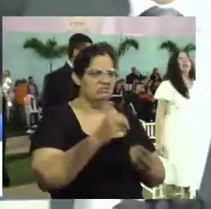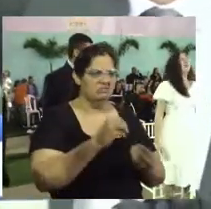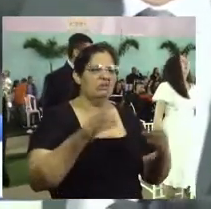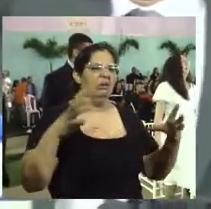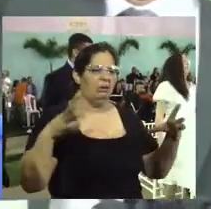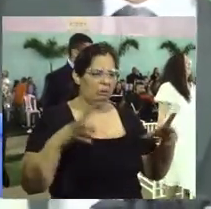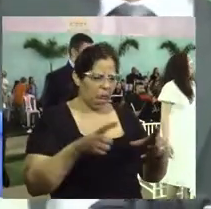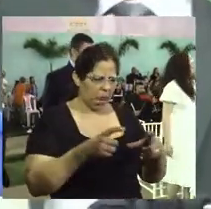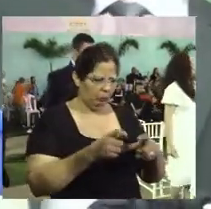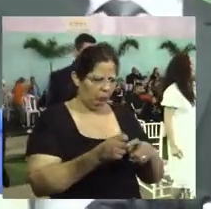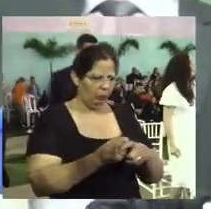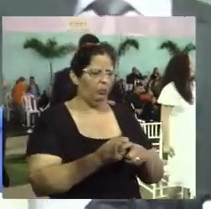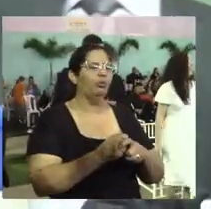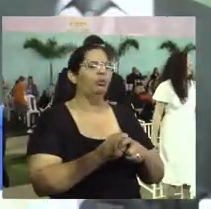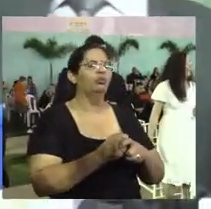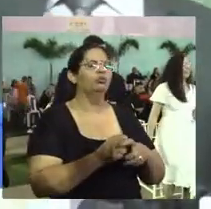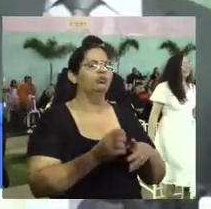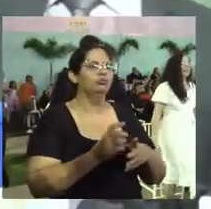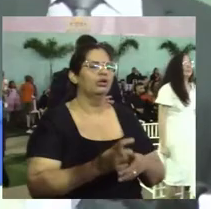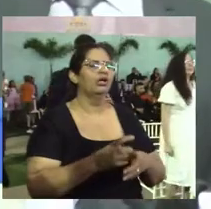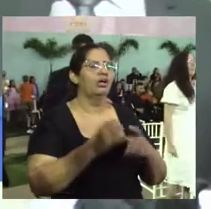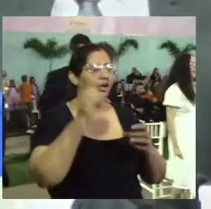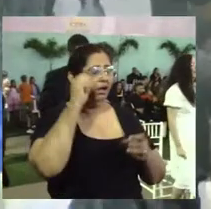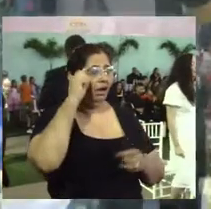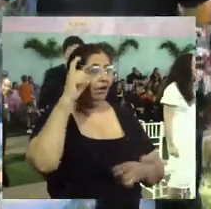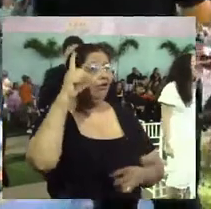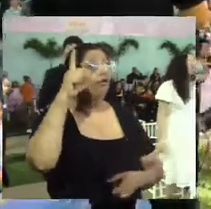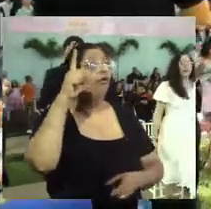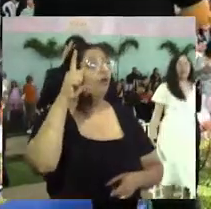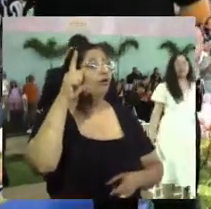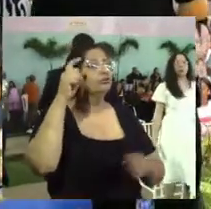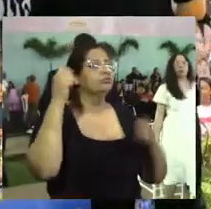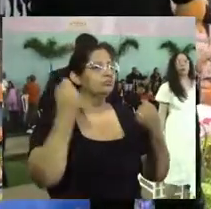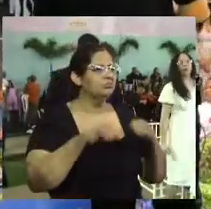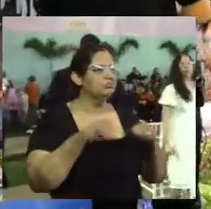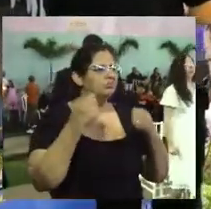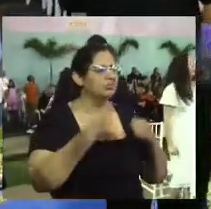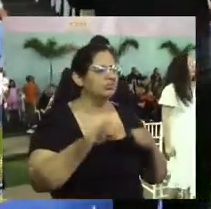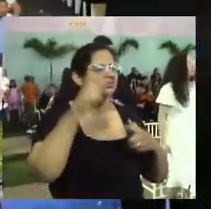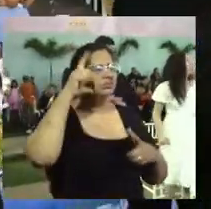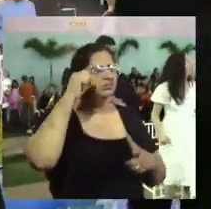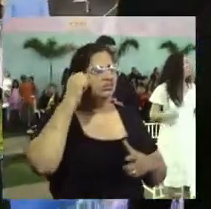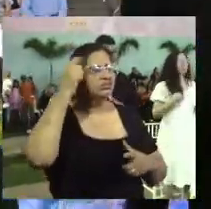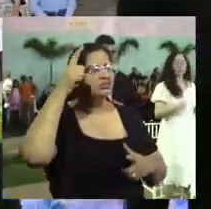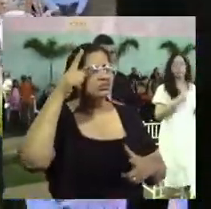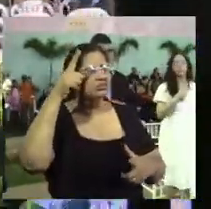apertar acorda acorda acorda aí 727